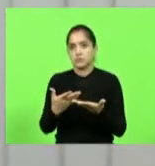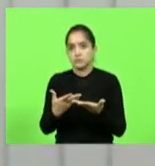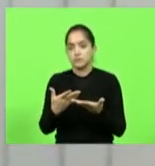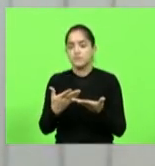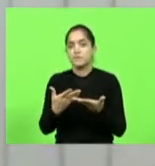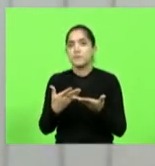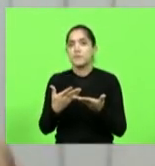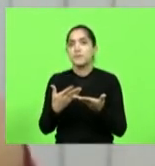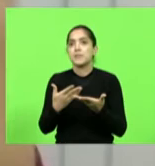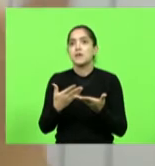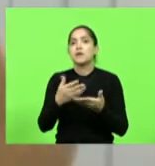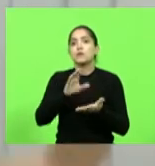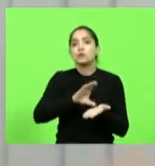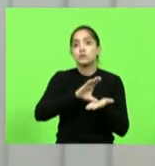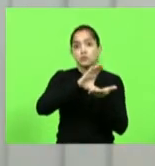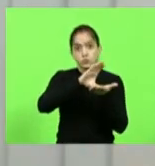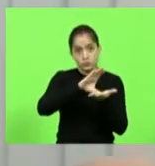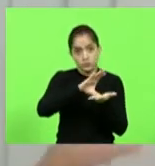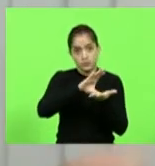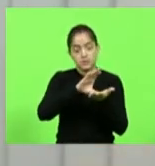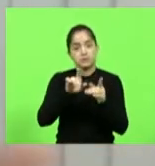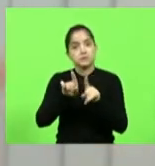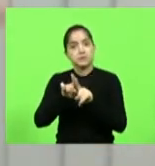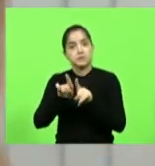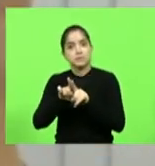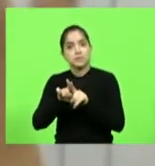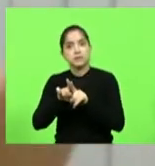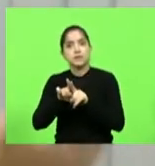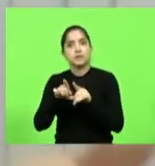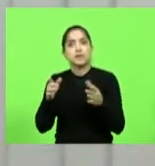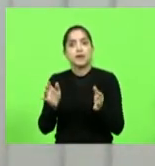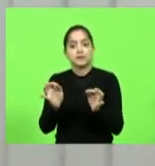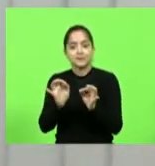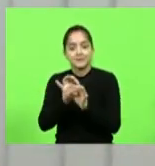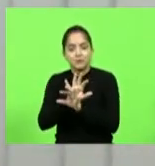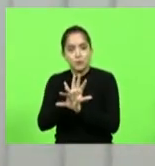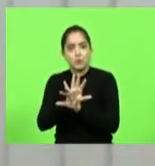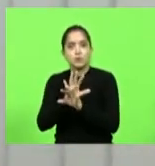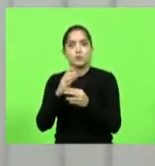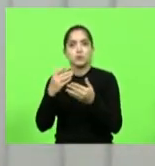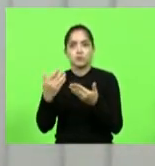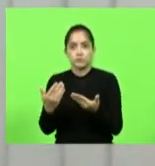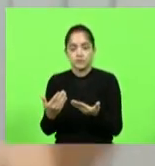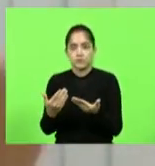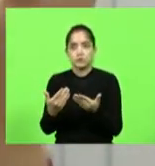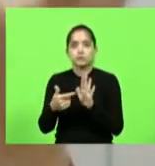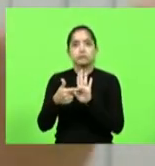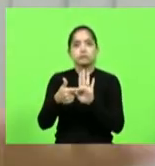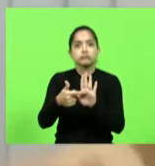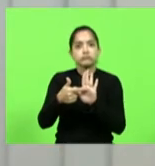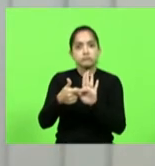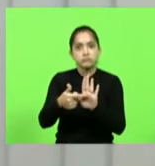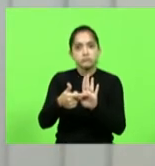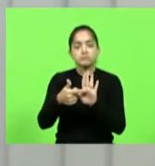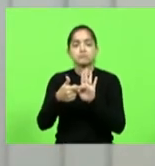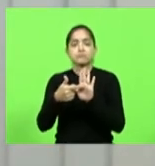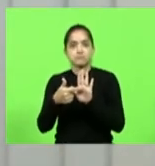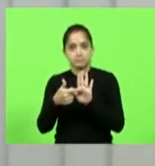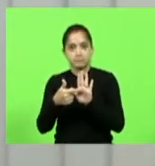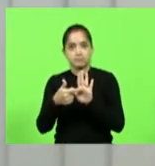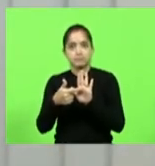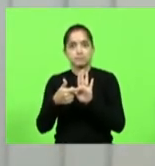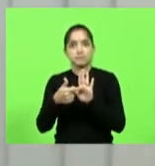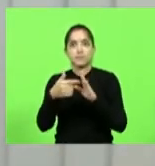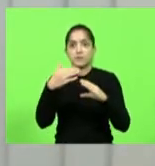com os conselhos. Estamos concluindo a exposição de motivos que será encaminhado